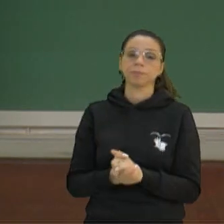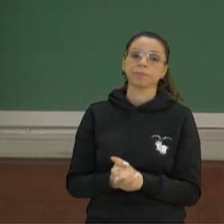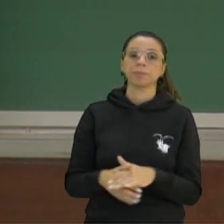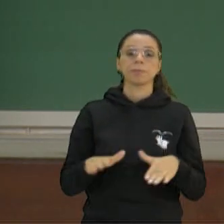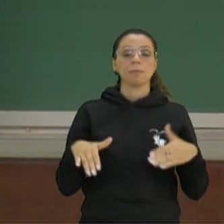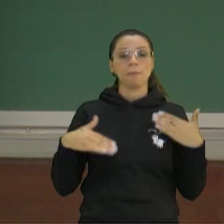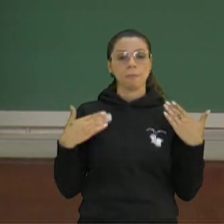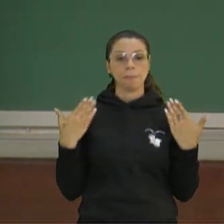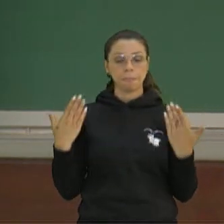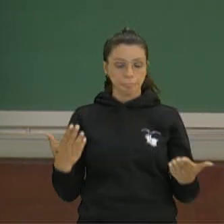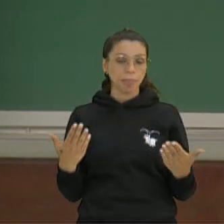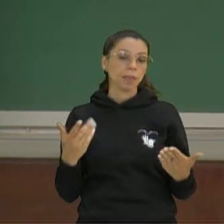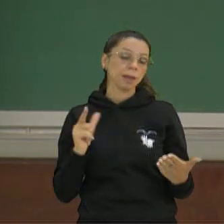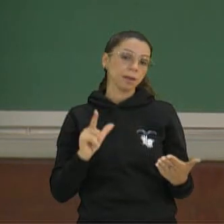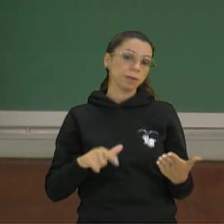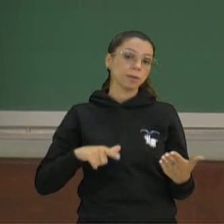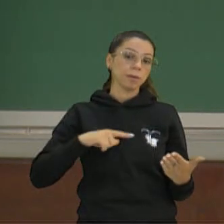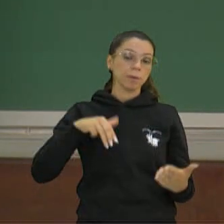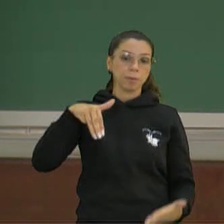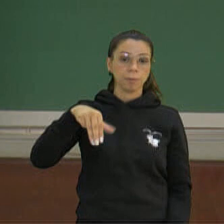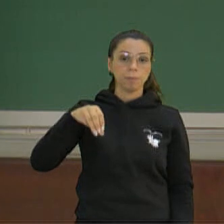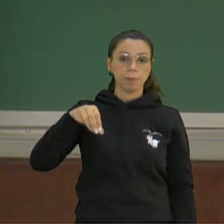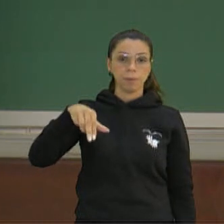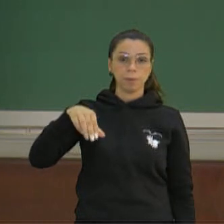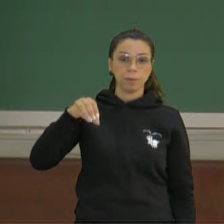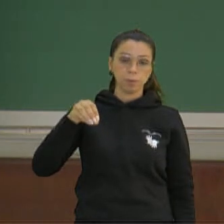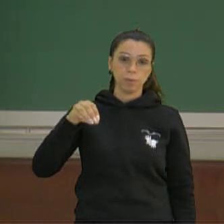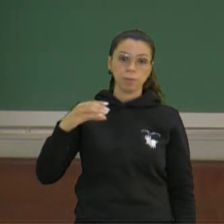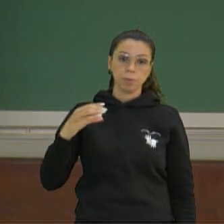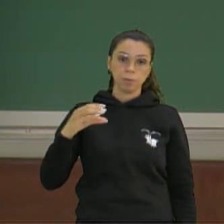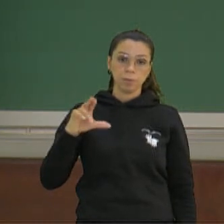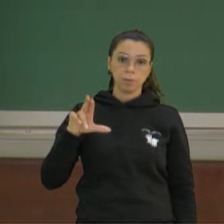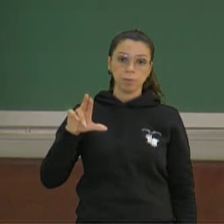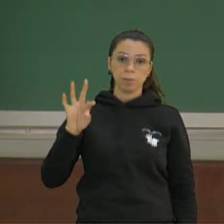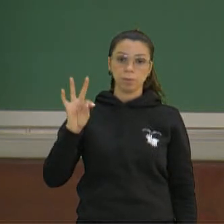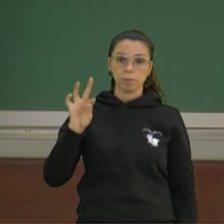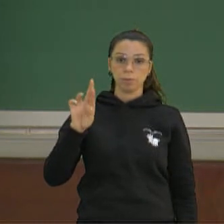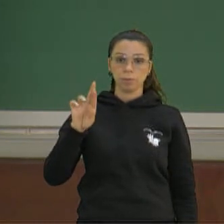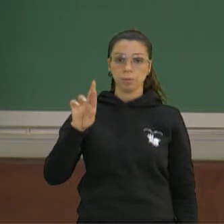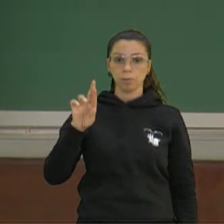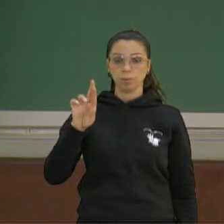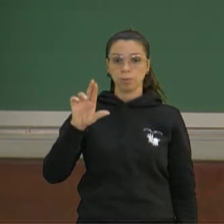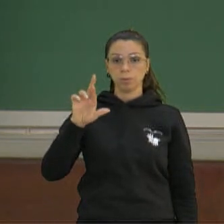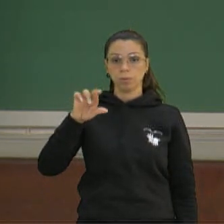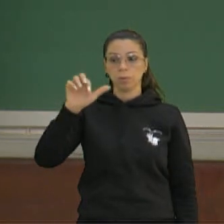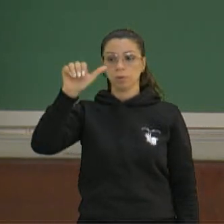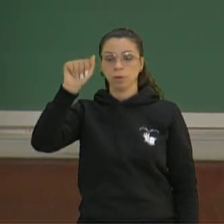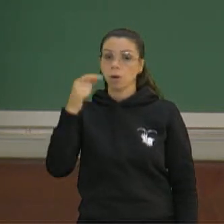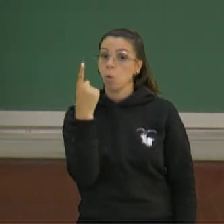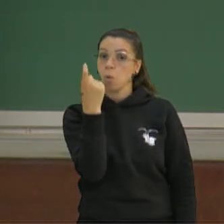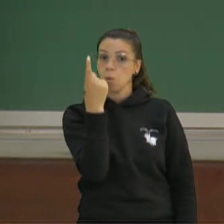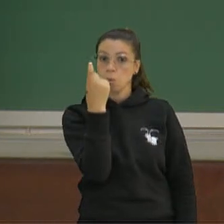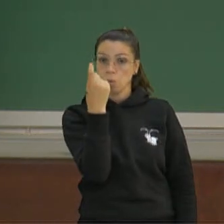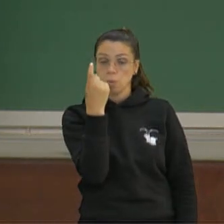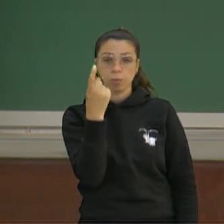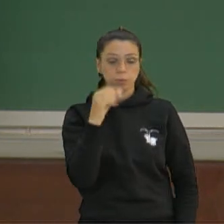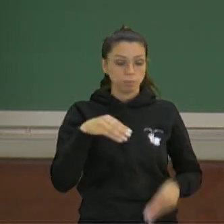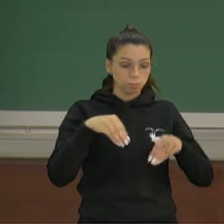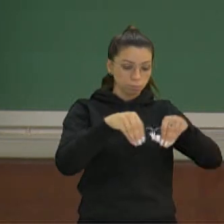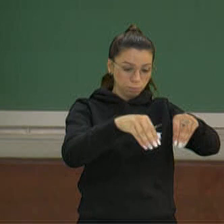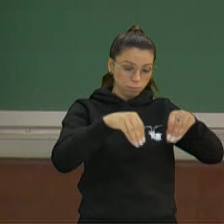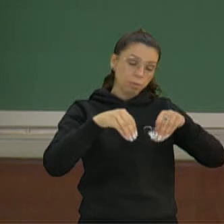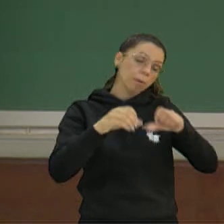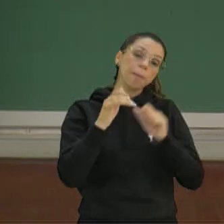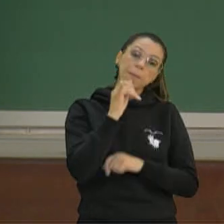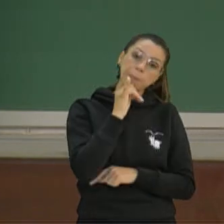Geralmente se realiza a monocultura, ou seja, planta um único produto. Por exemplo, eu posso